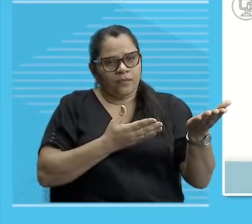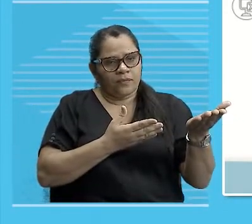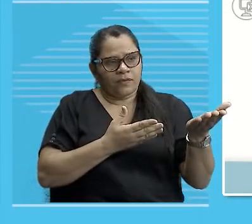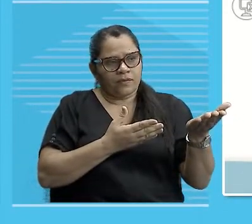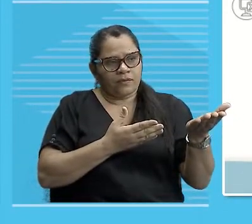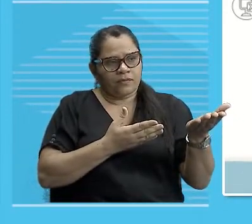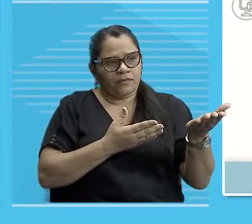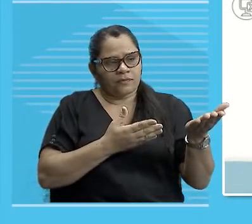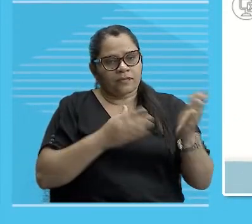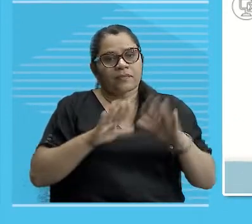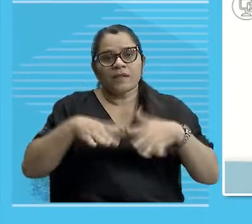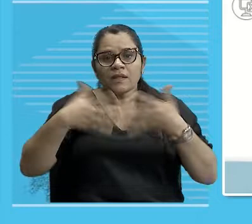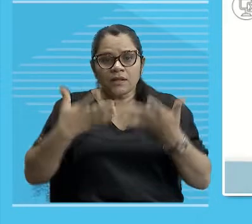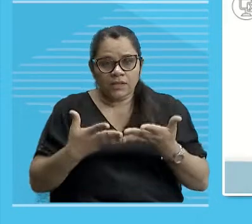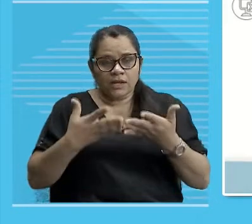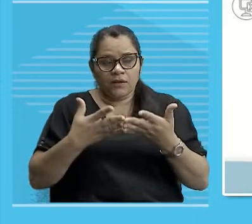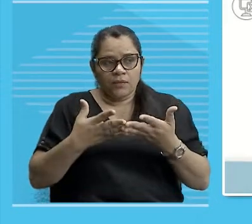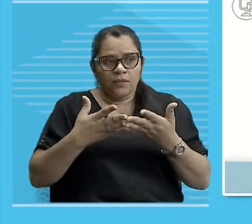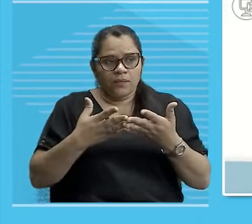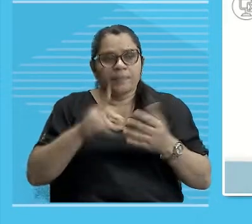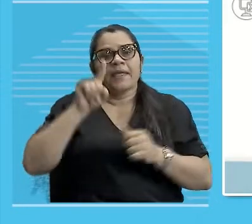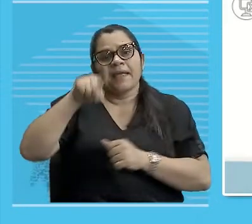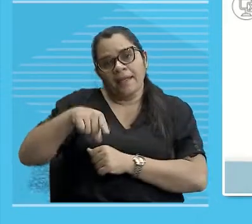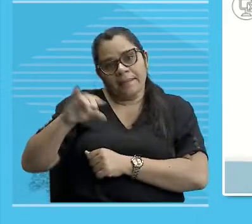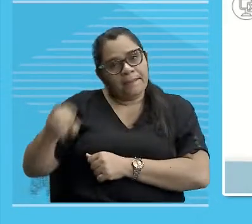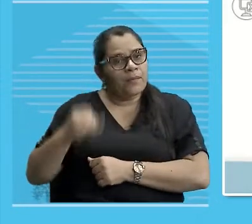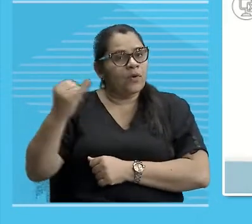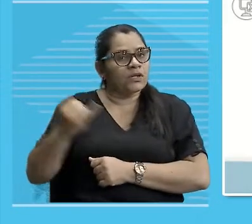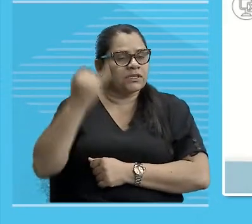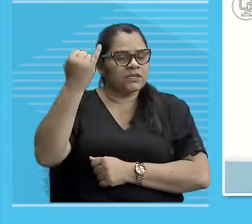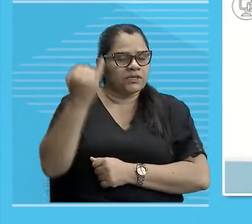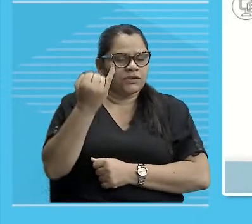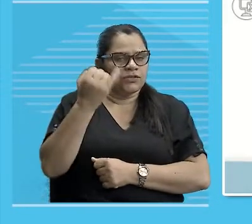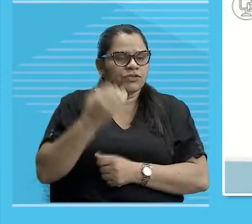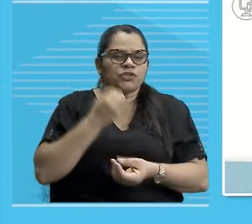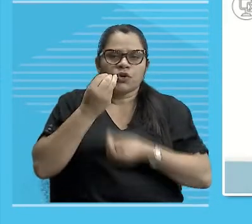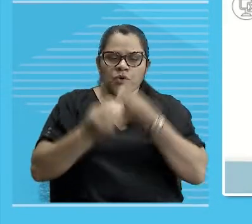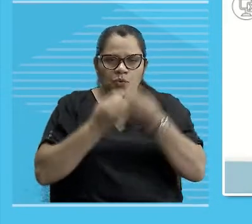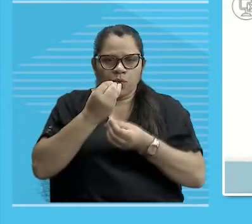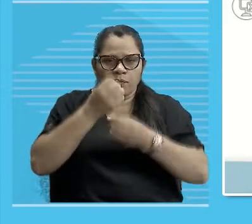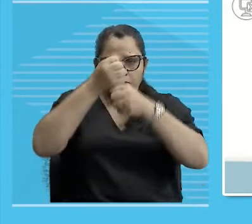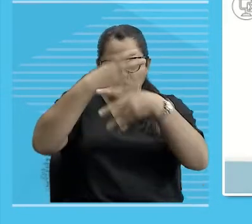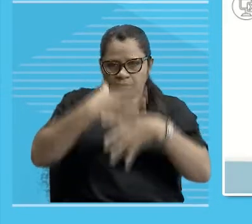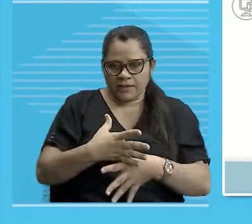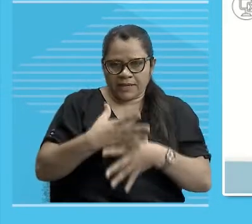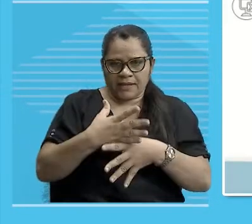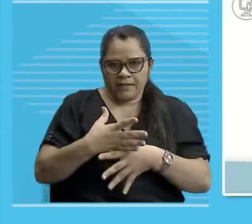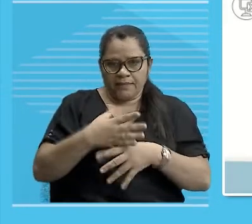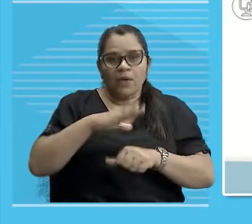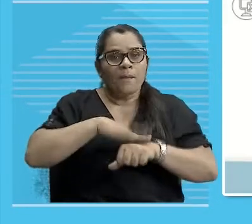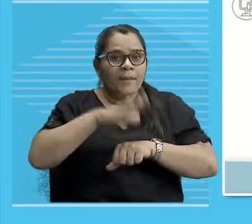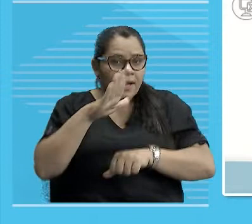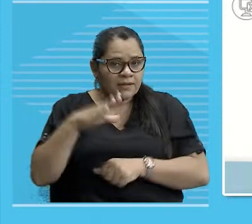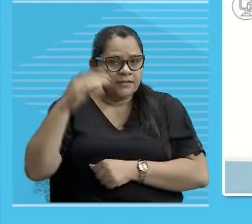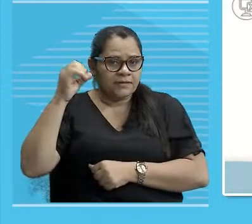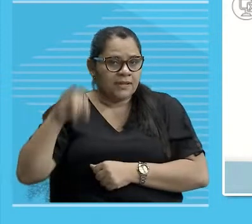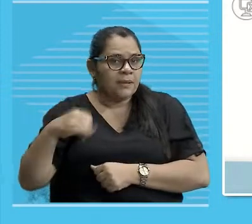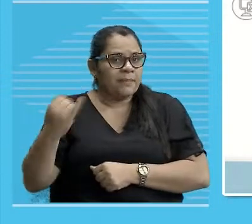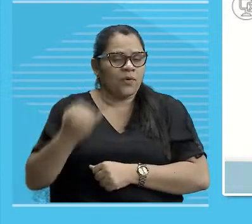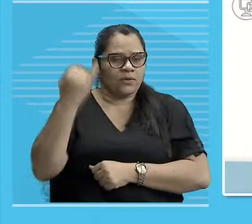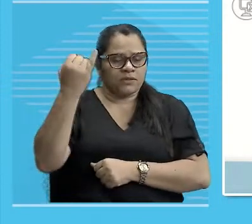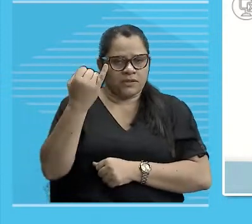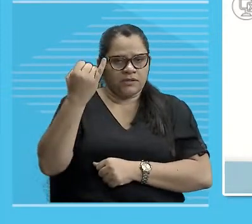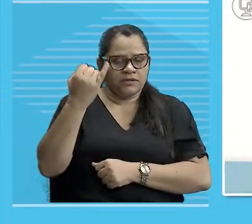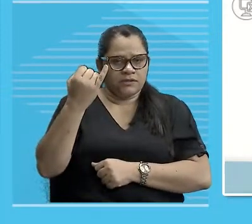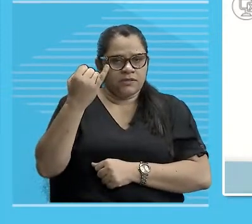Então, isso é um ponto importantíssimo. É o mais importante, eu diria. Se